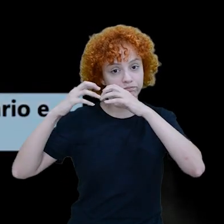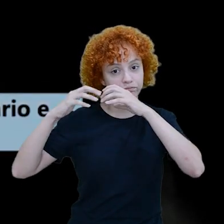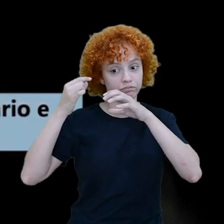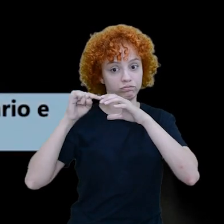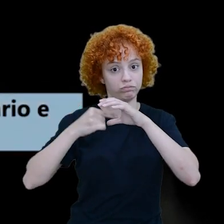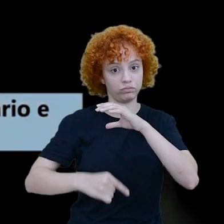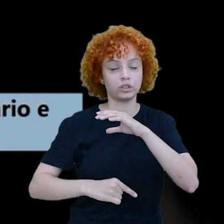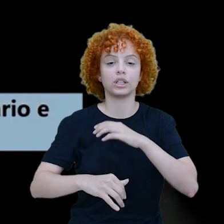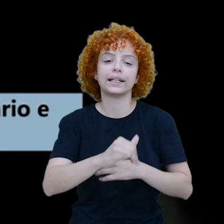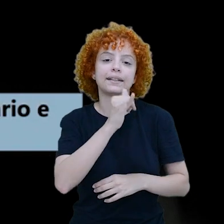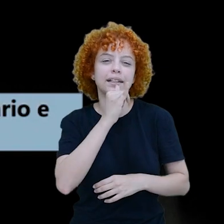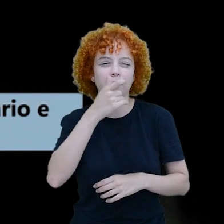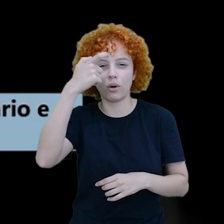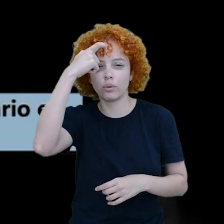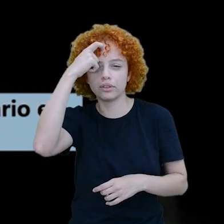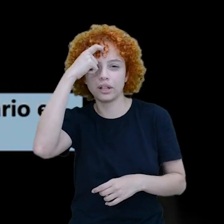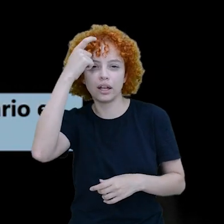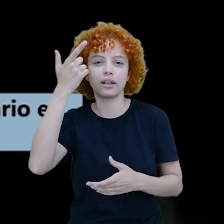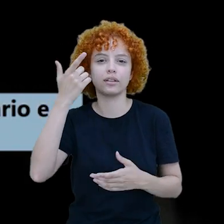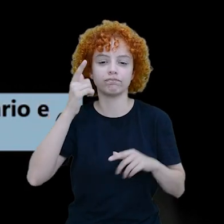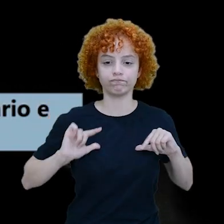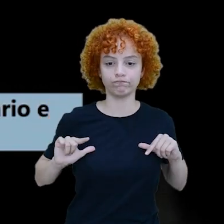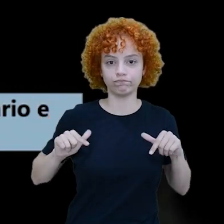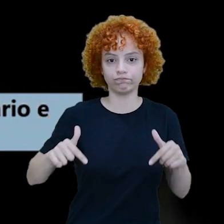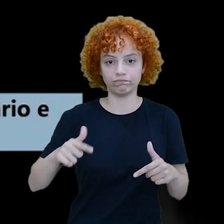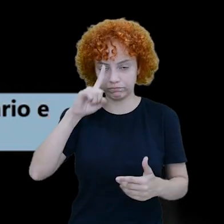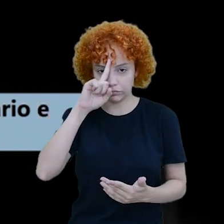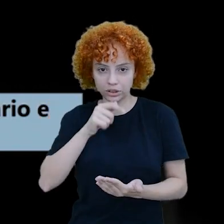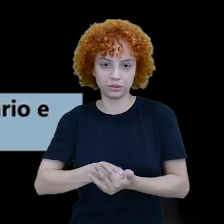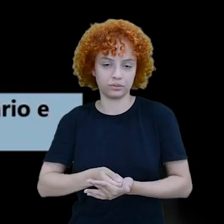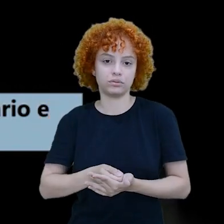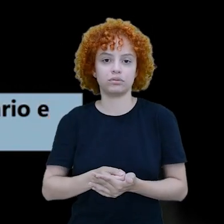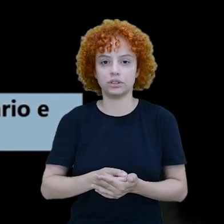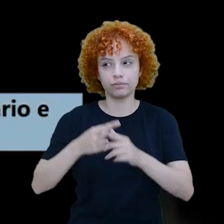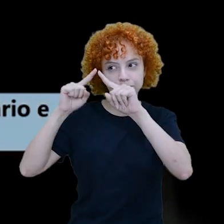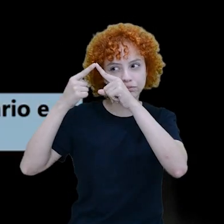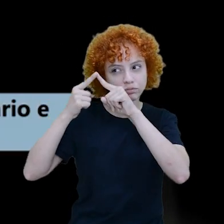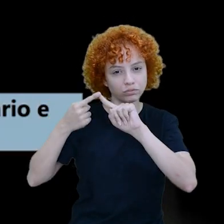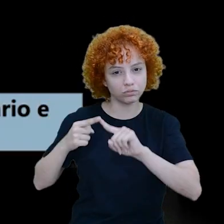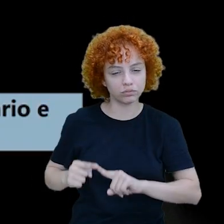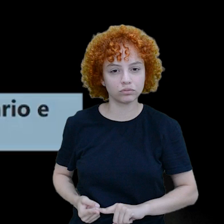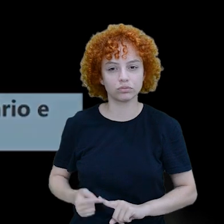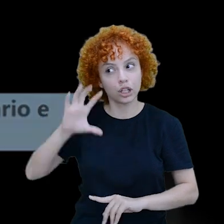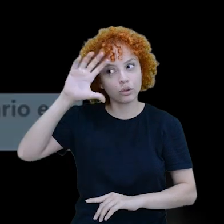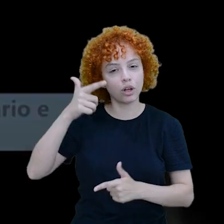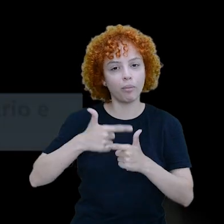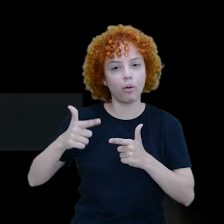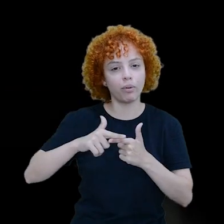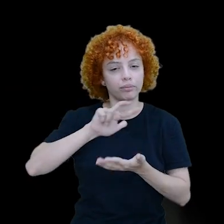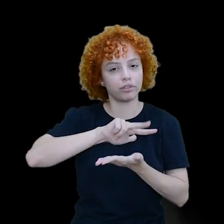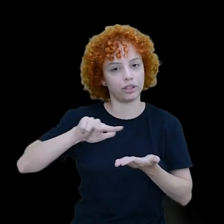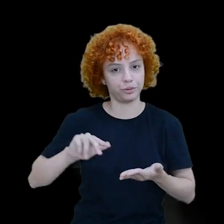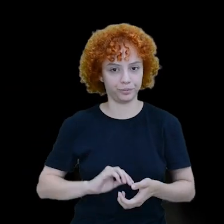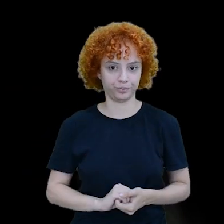mais complexos, como, por exemplo, a consciência, iniciativa, tomada de decisão, raciocínio, resolução de